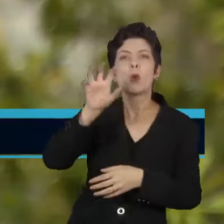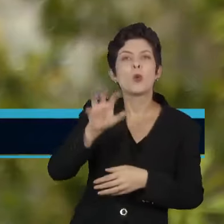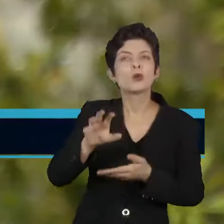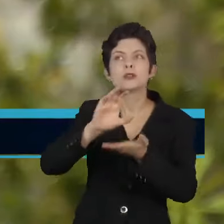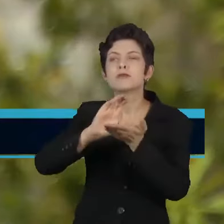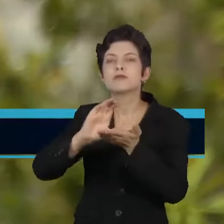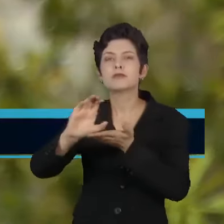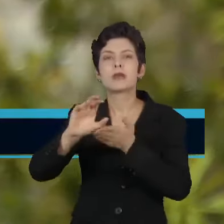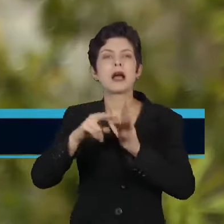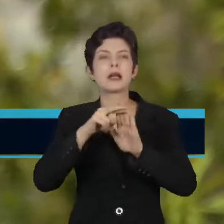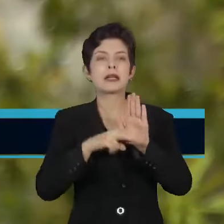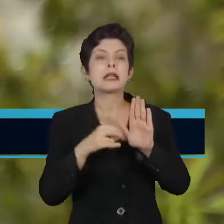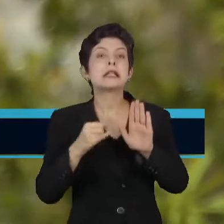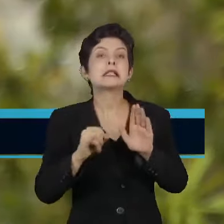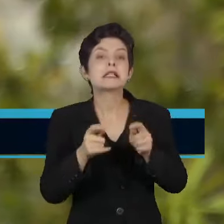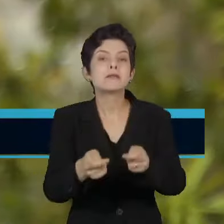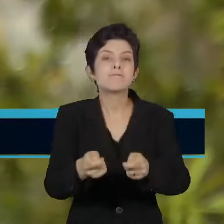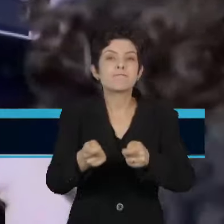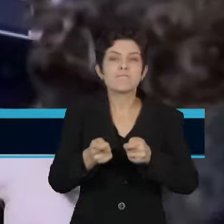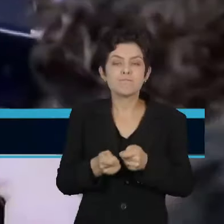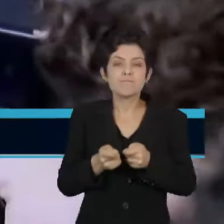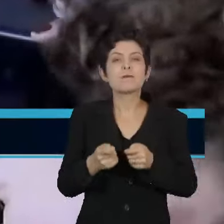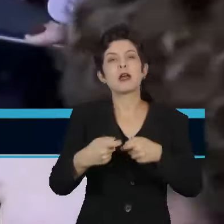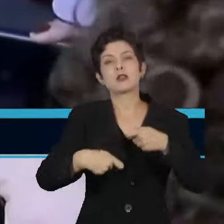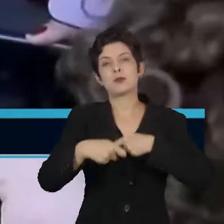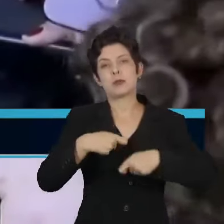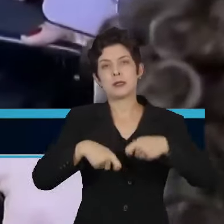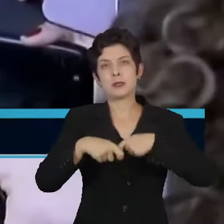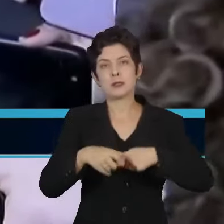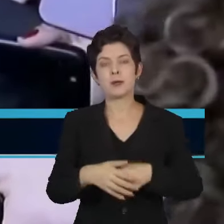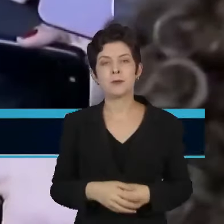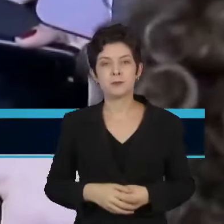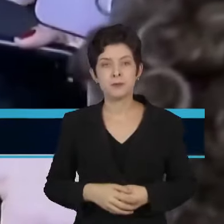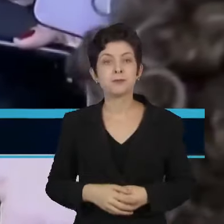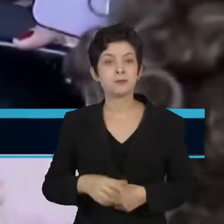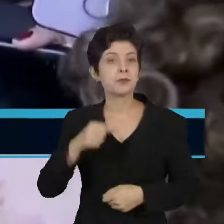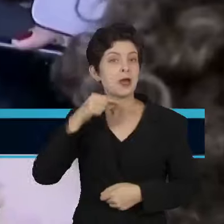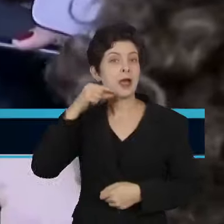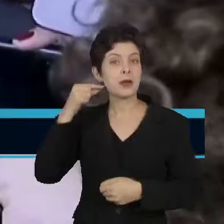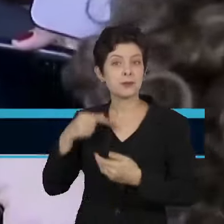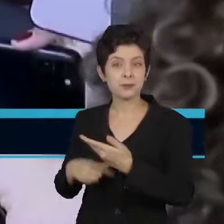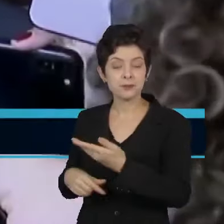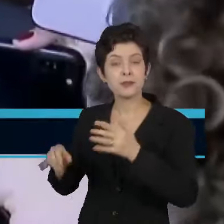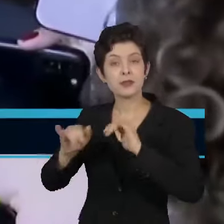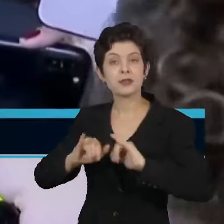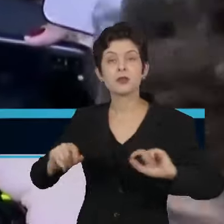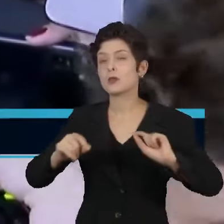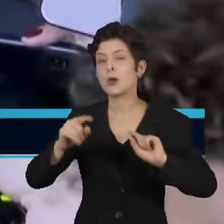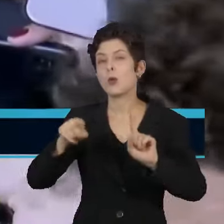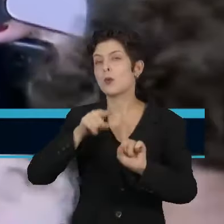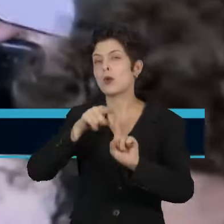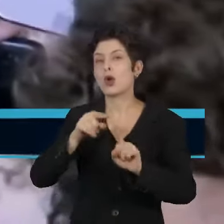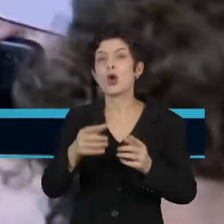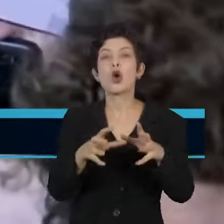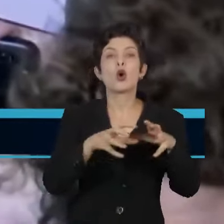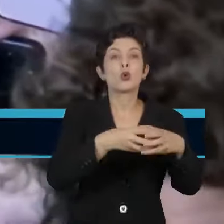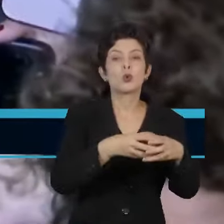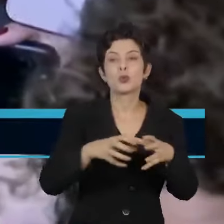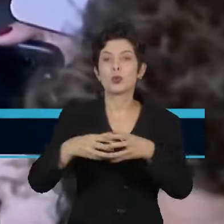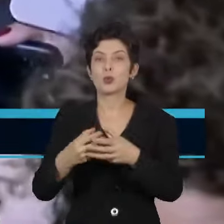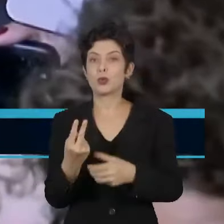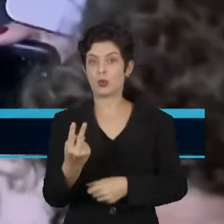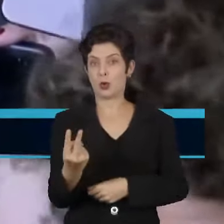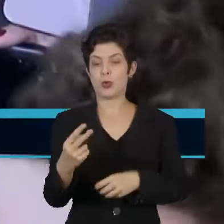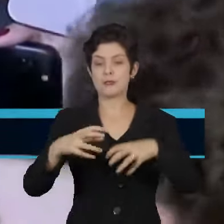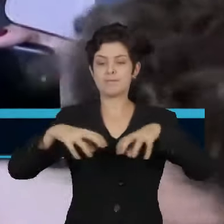os casos de contencioso administrativo. O presidente da Câmara disse que a ideia é criar dois grupos de trabalho para